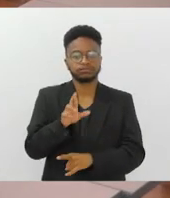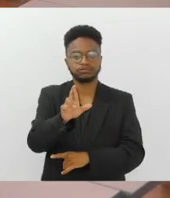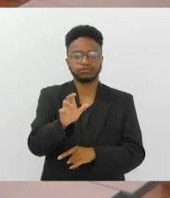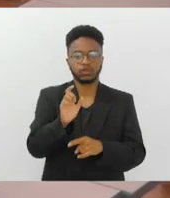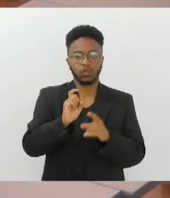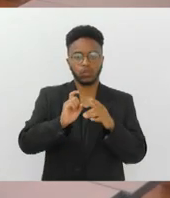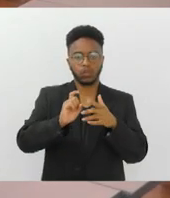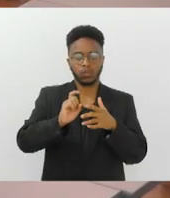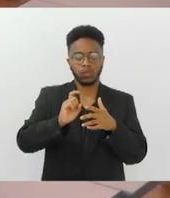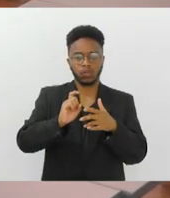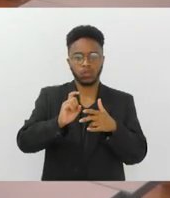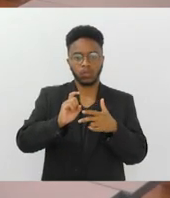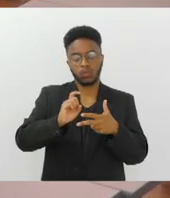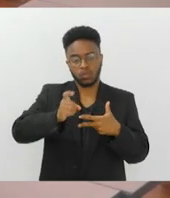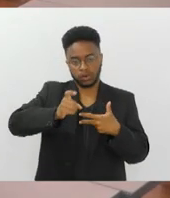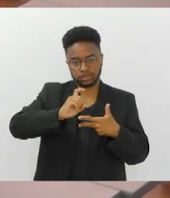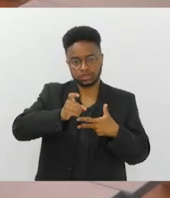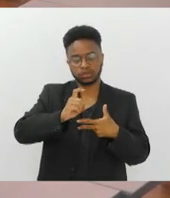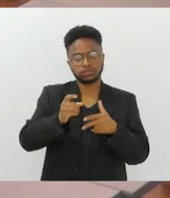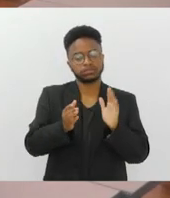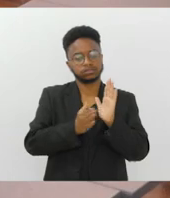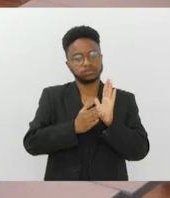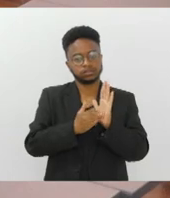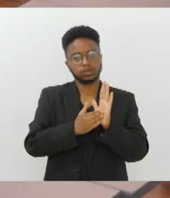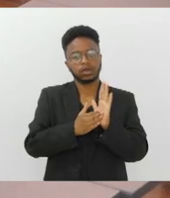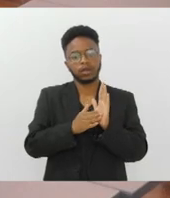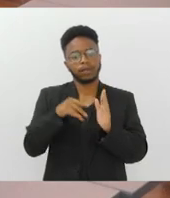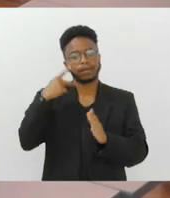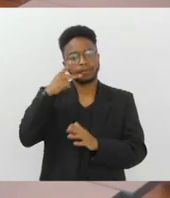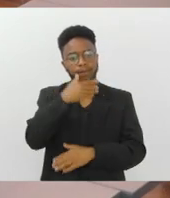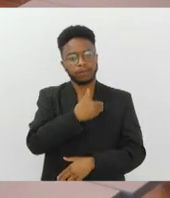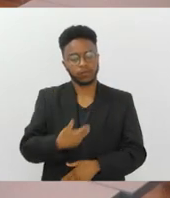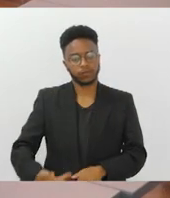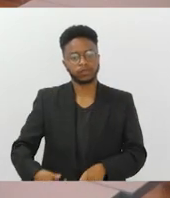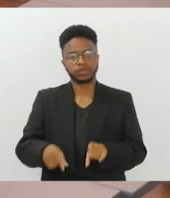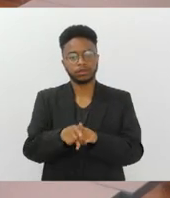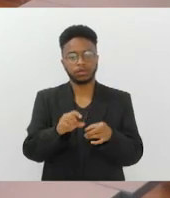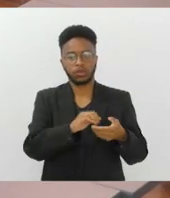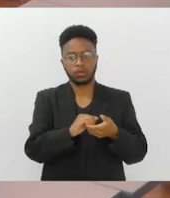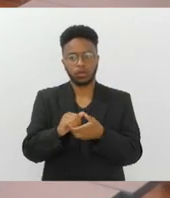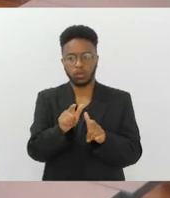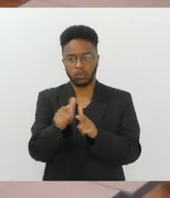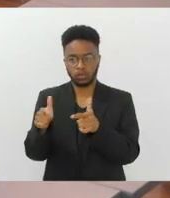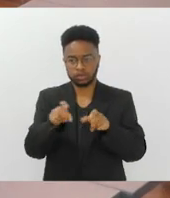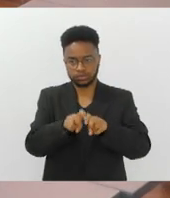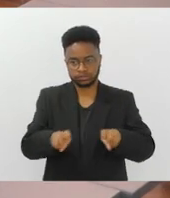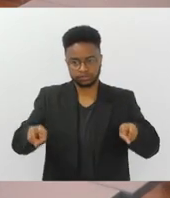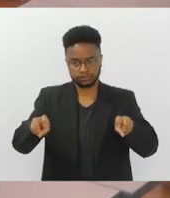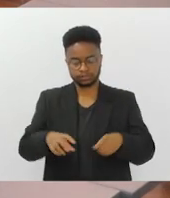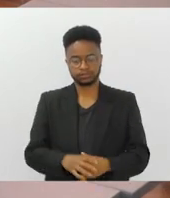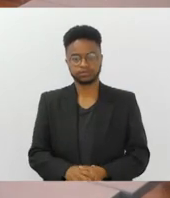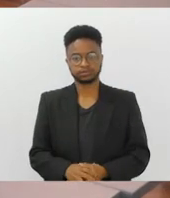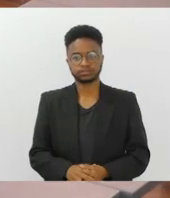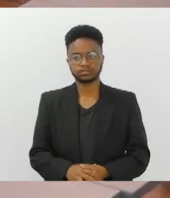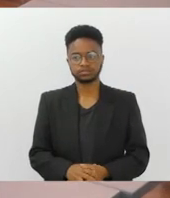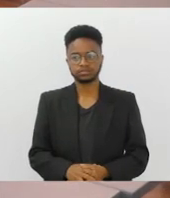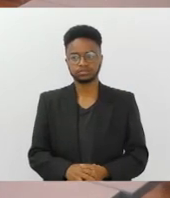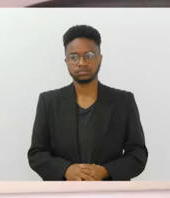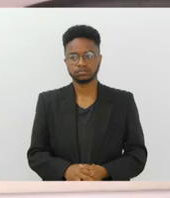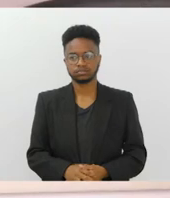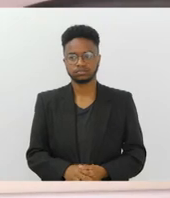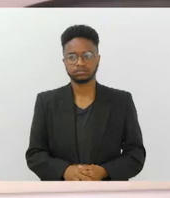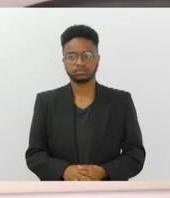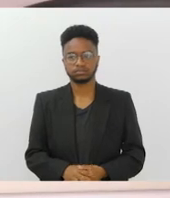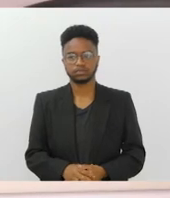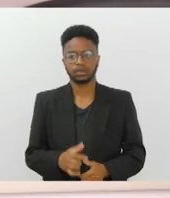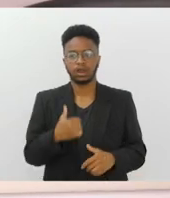né, em propor essas políticas públicas. Também cumprimento todos os membros da mesa. Eu queria falar pegar um pouco